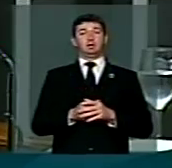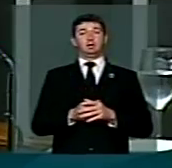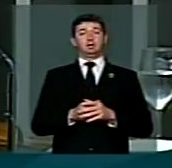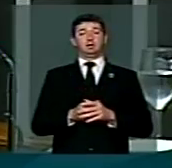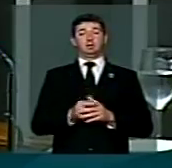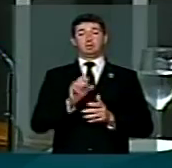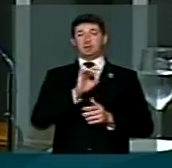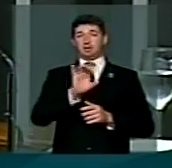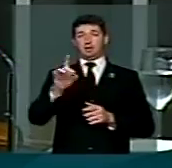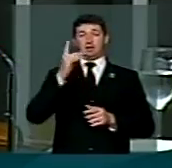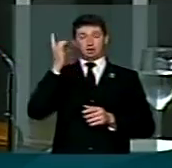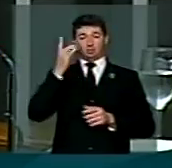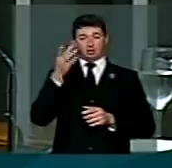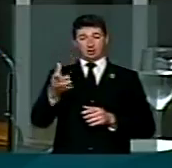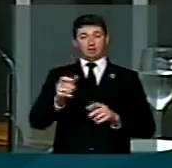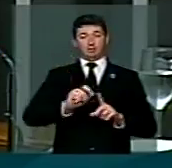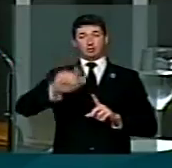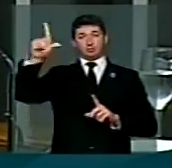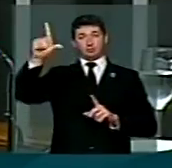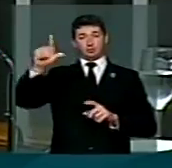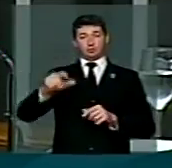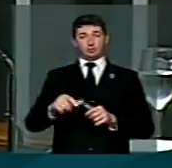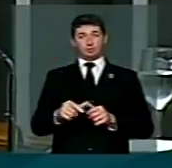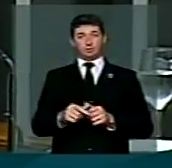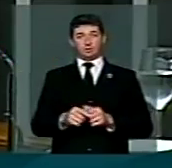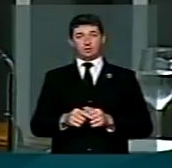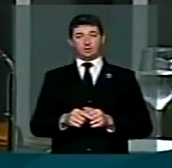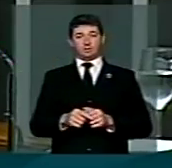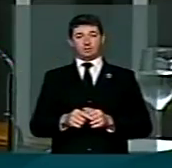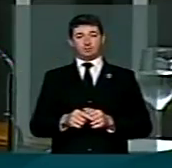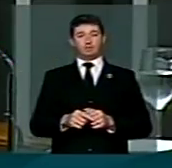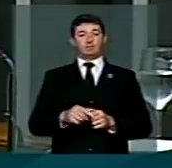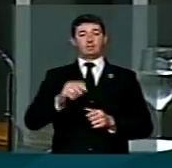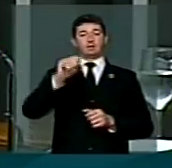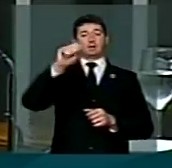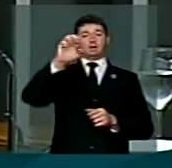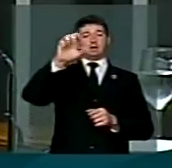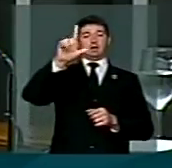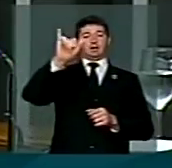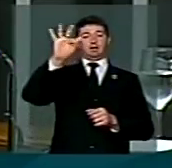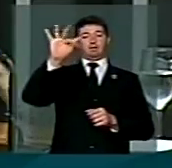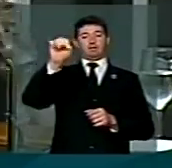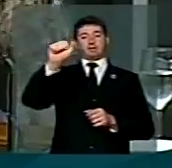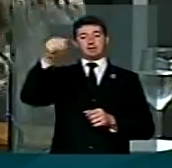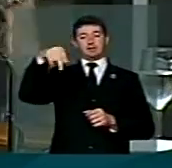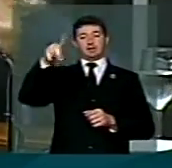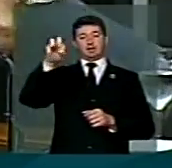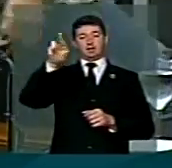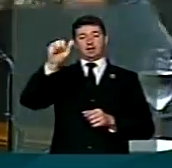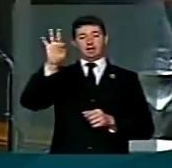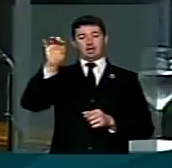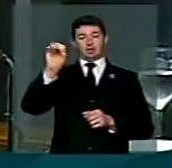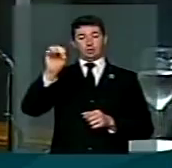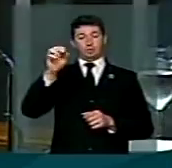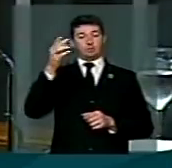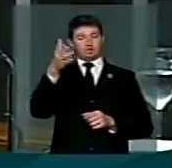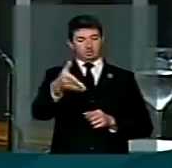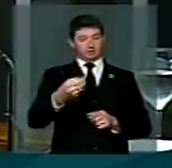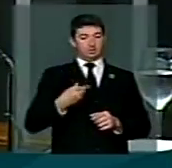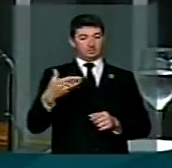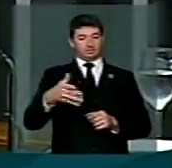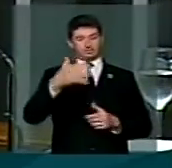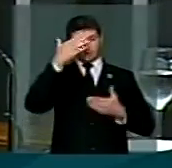parlamentares cassados. A Elifas Andreato, que está aqui presente,